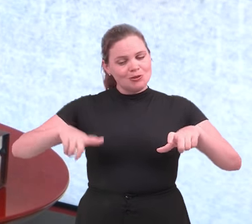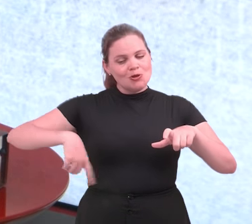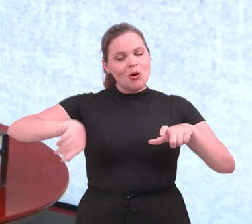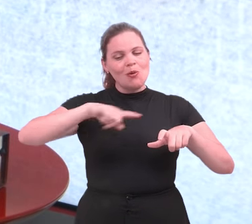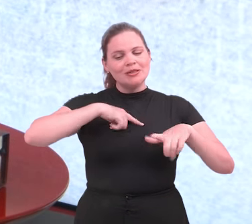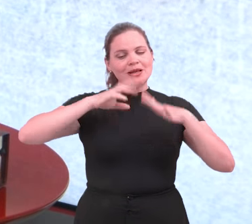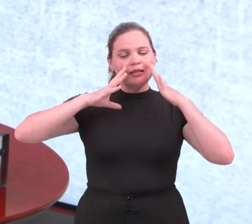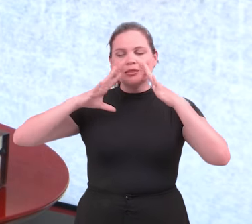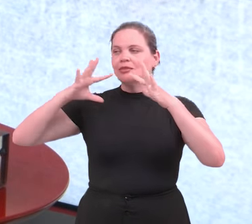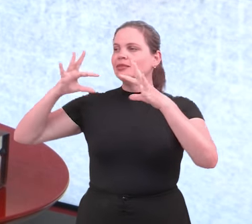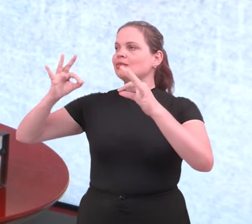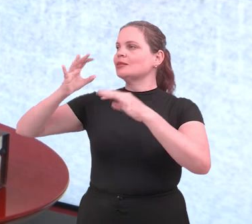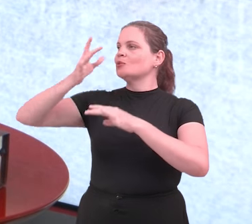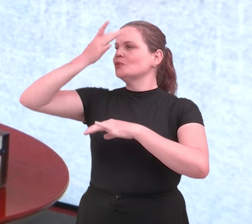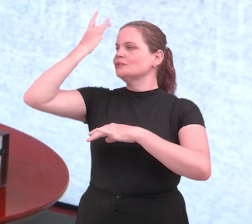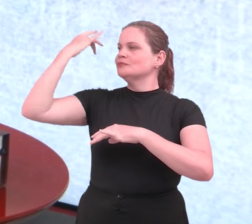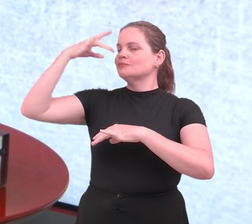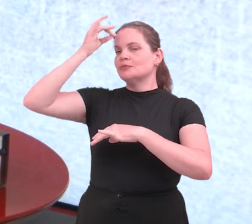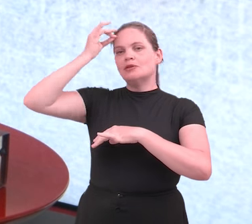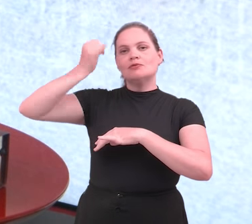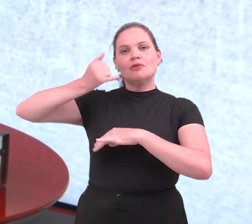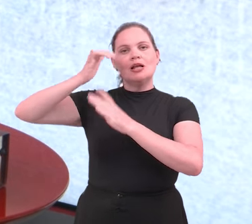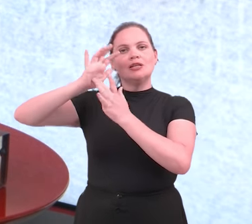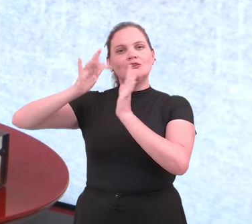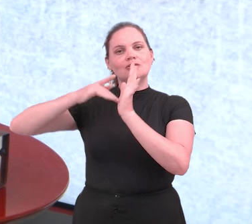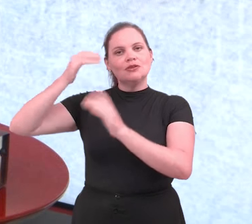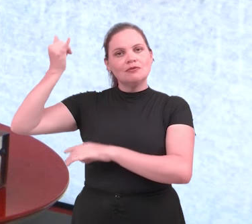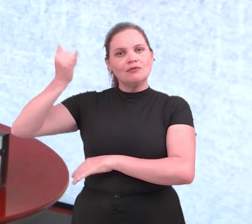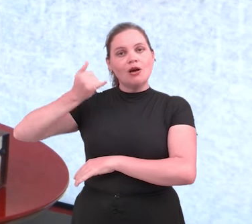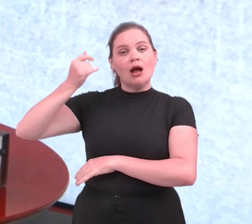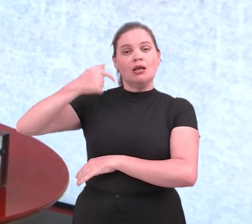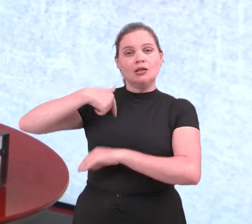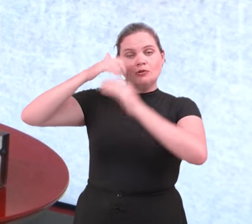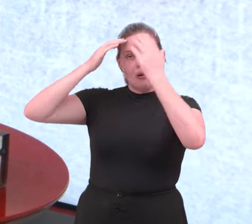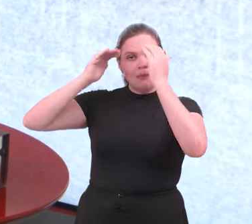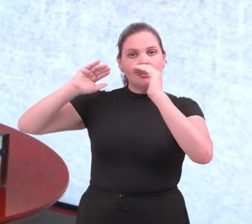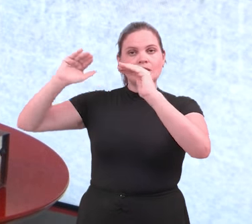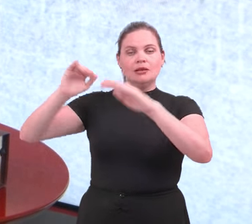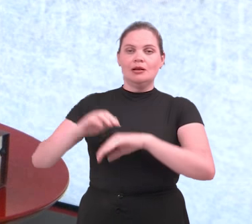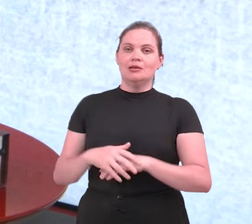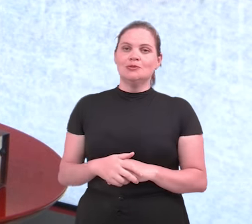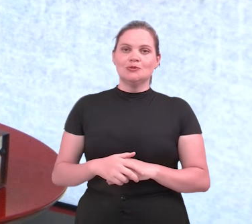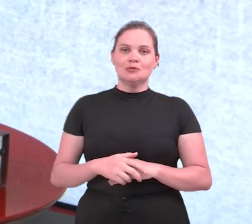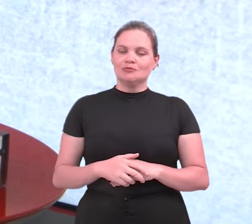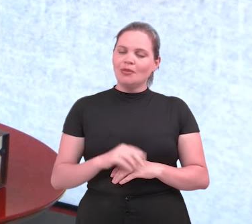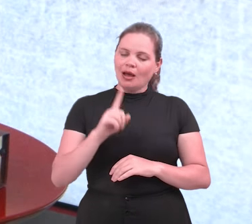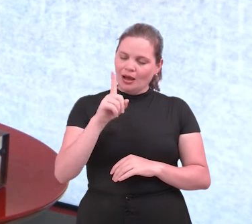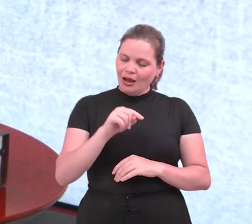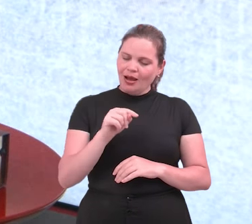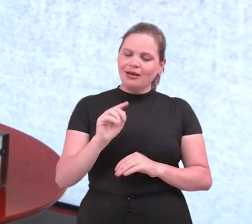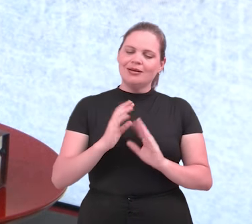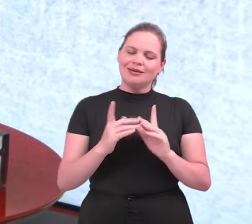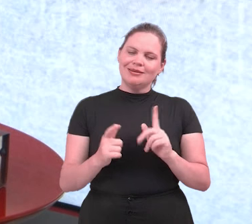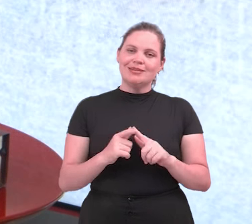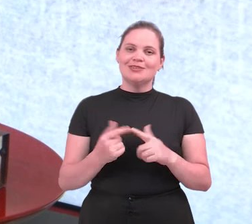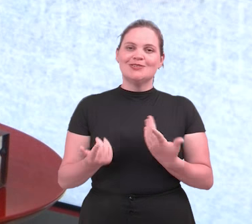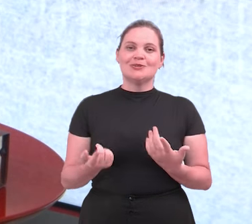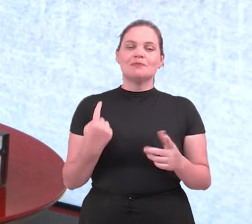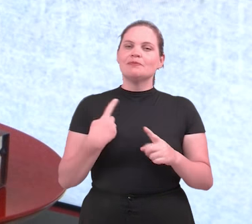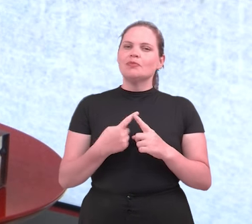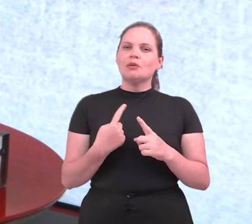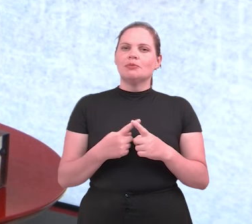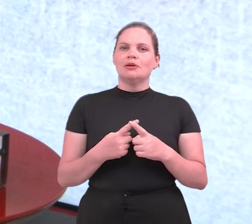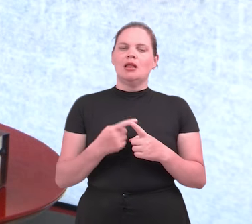voz de Jesus e segue a Jesus. Portanto, o fato de existirem muitas igrejas, isso